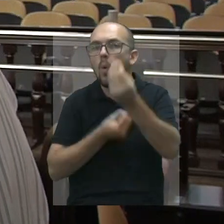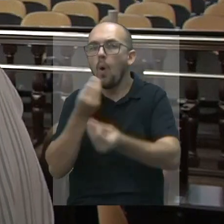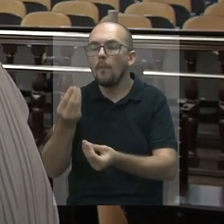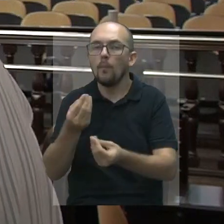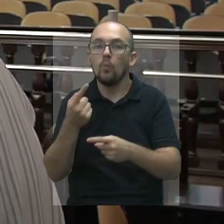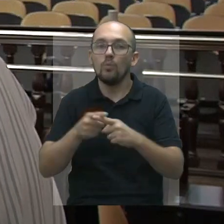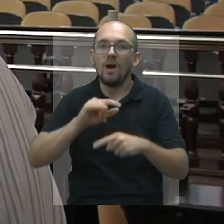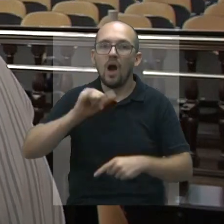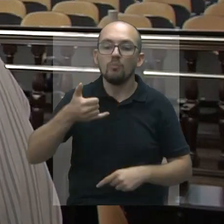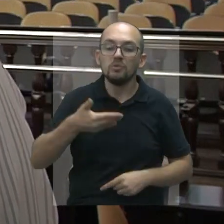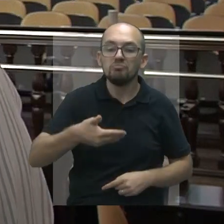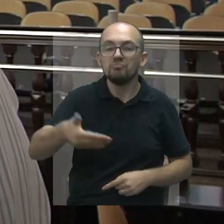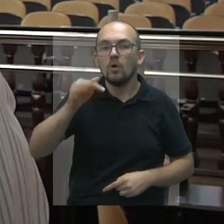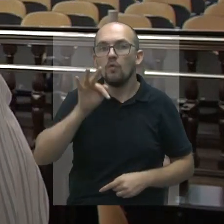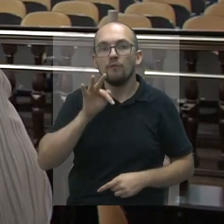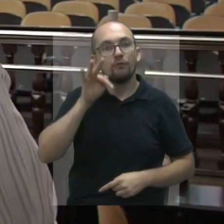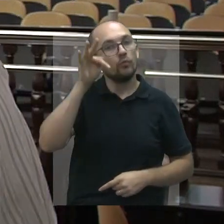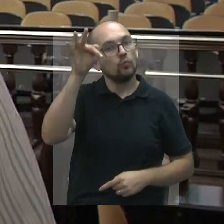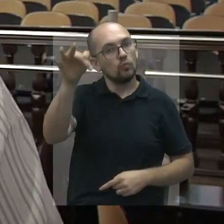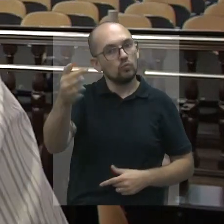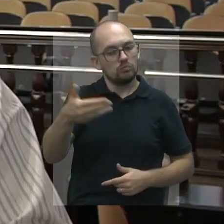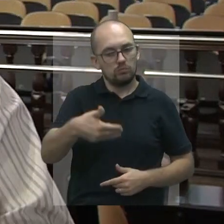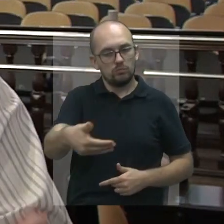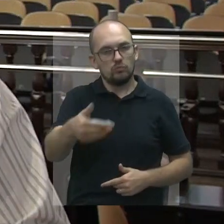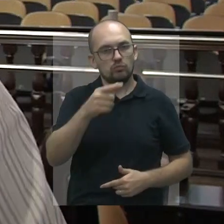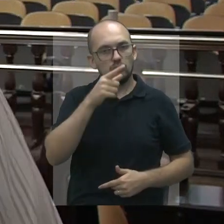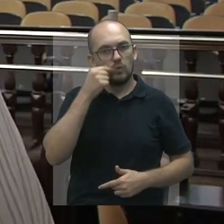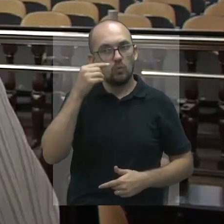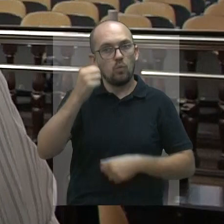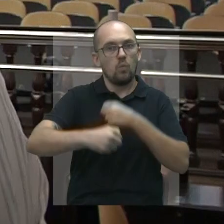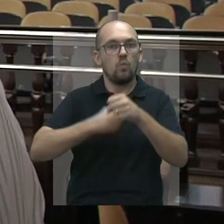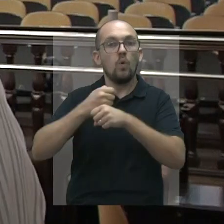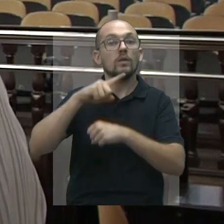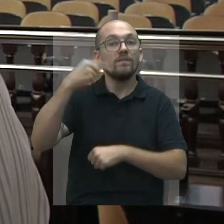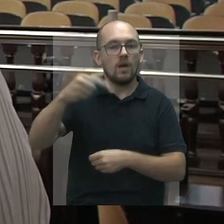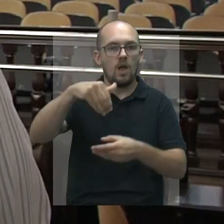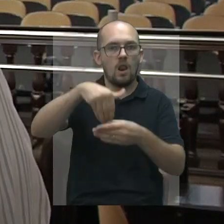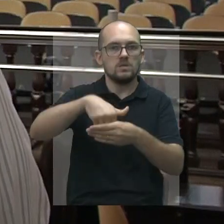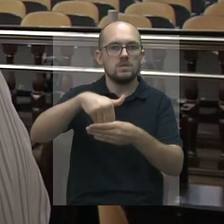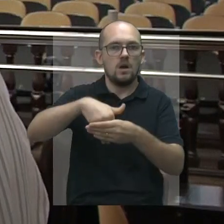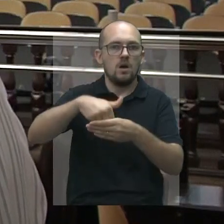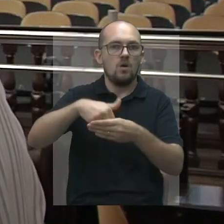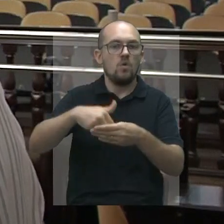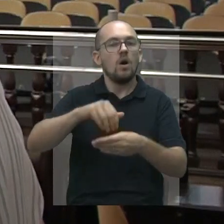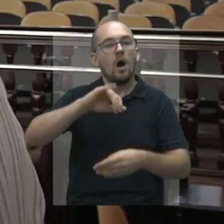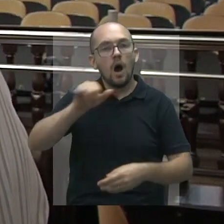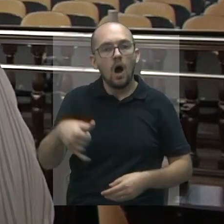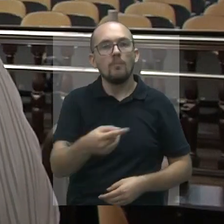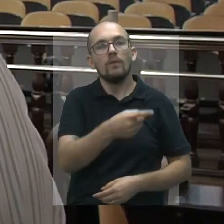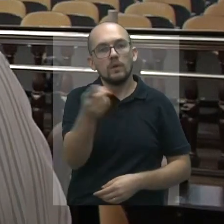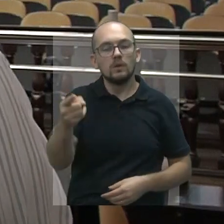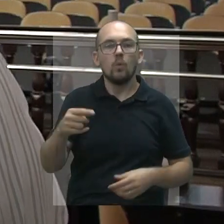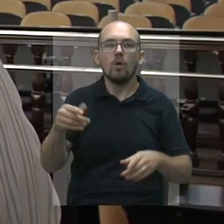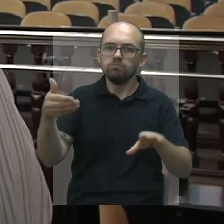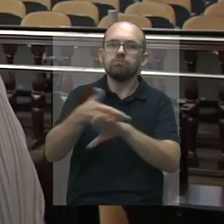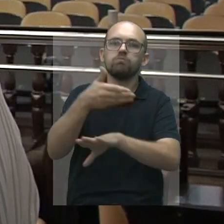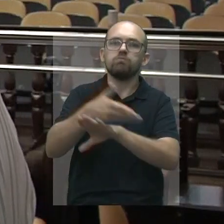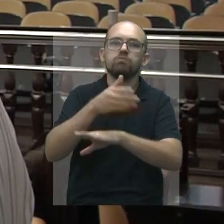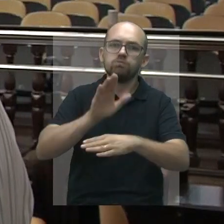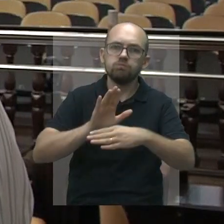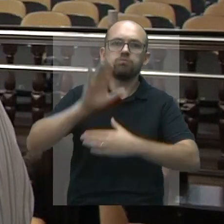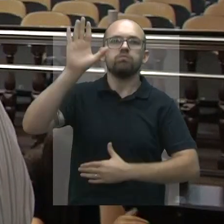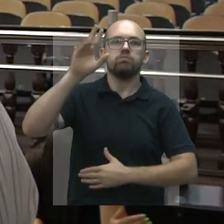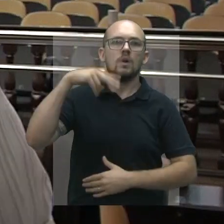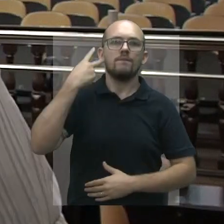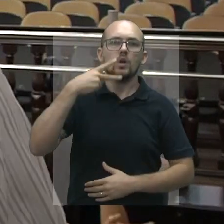agora, nesse futuro bem próximo que nós estamos aí já para o ano que vem, as eleições municipais, eles se envolvam com a política e se candidatem